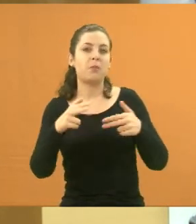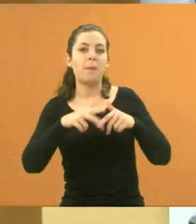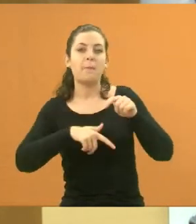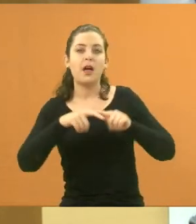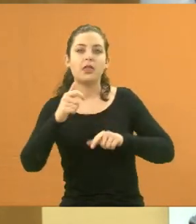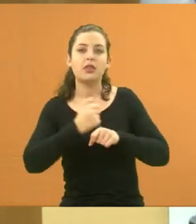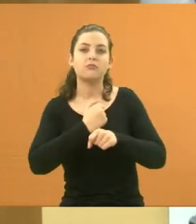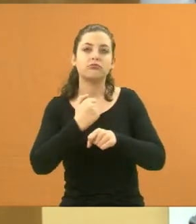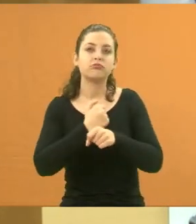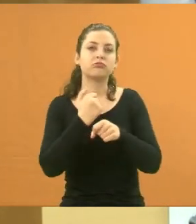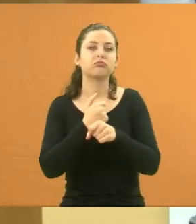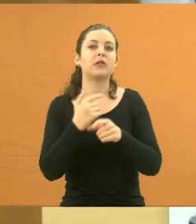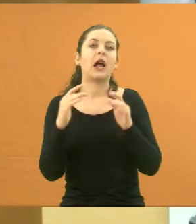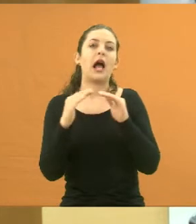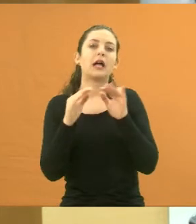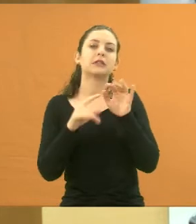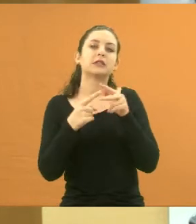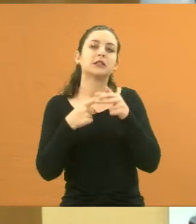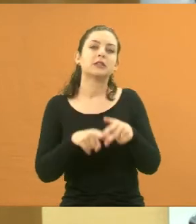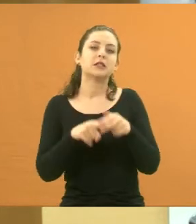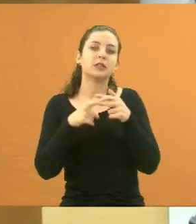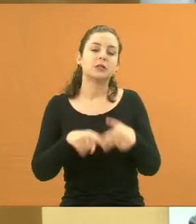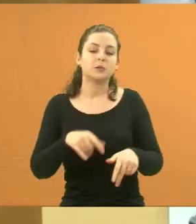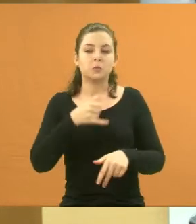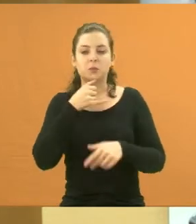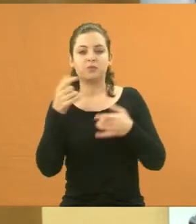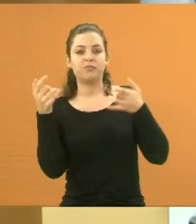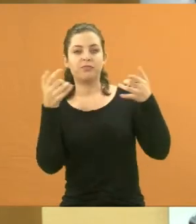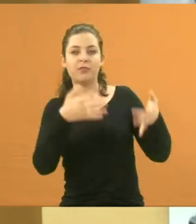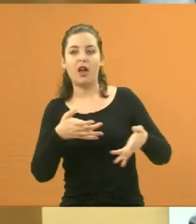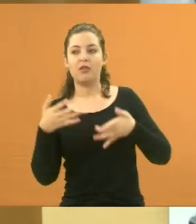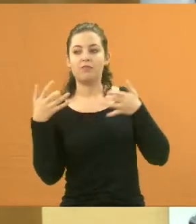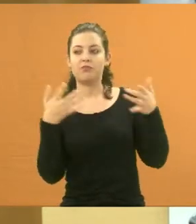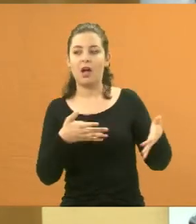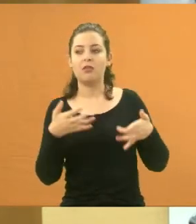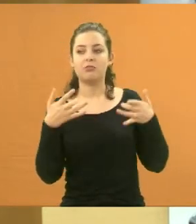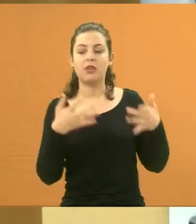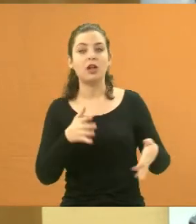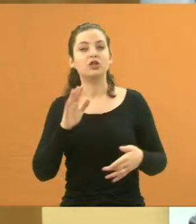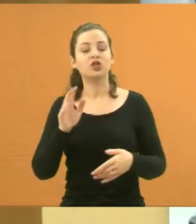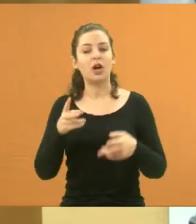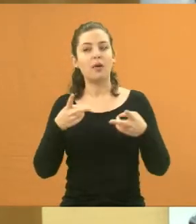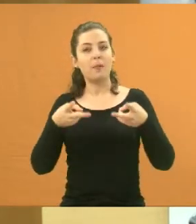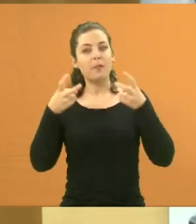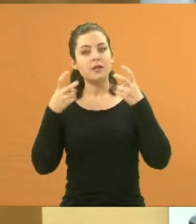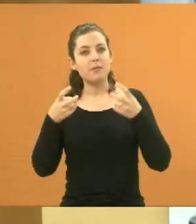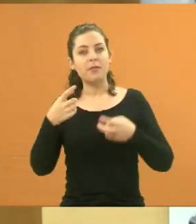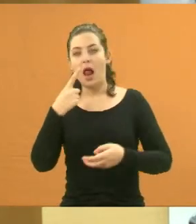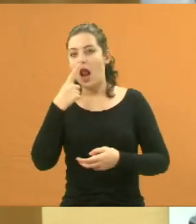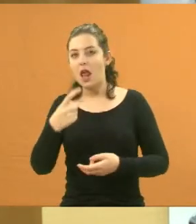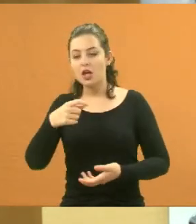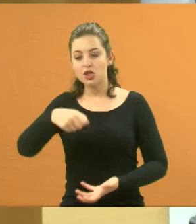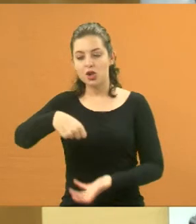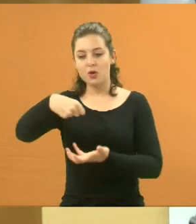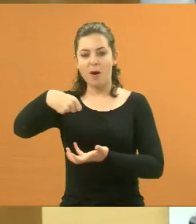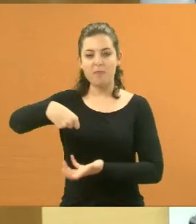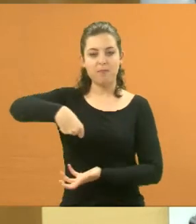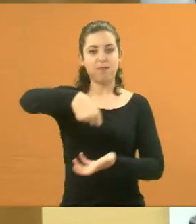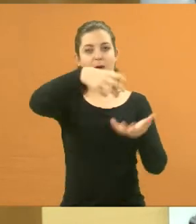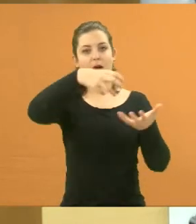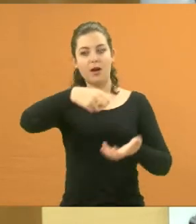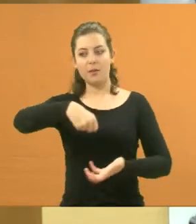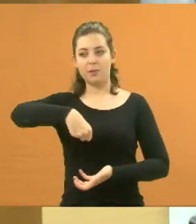material de construção de reforma de casa. É muito triste para a gente. Eu já peguei vizinha jogando saco de lixo fechado,